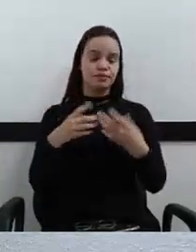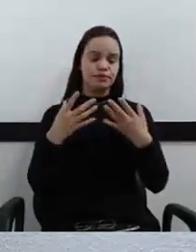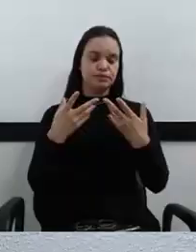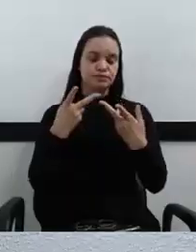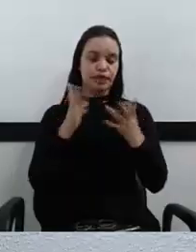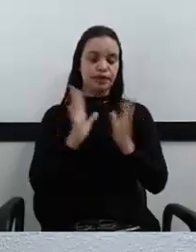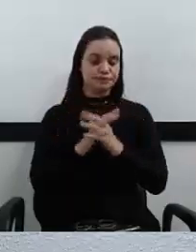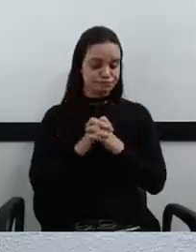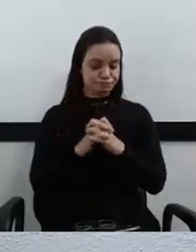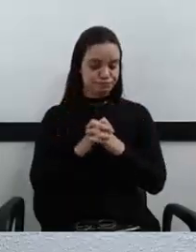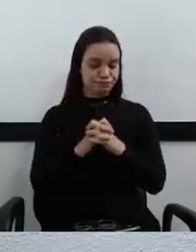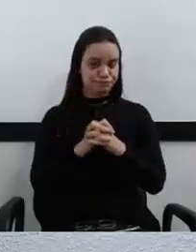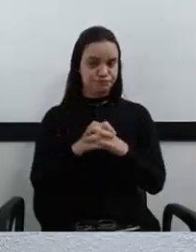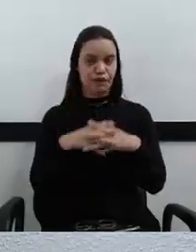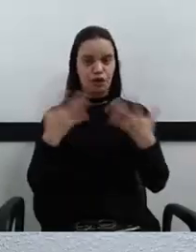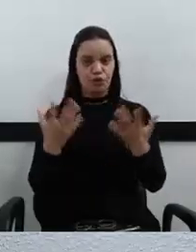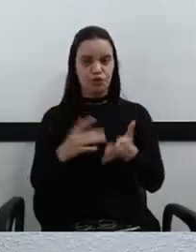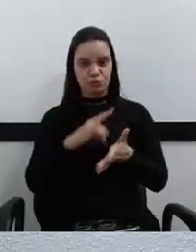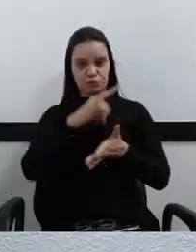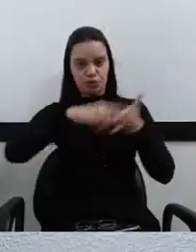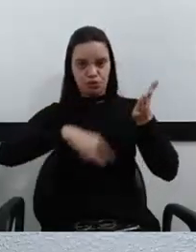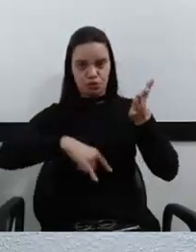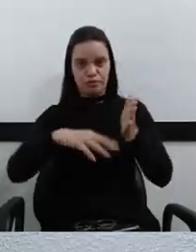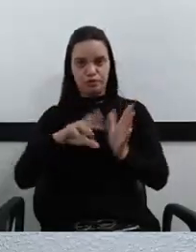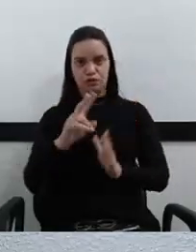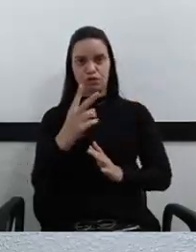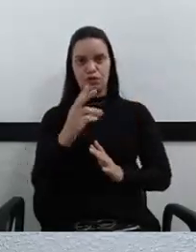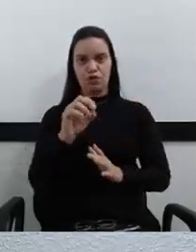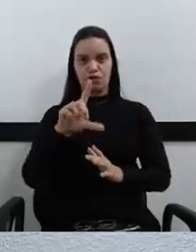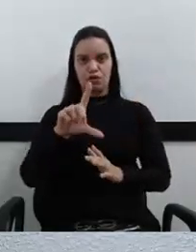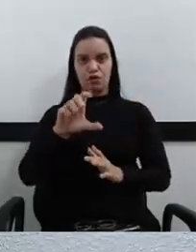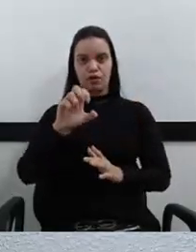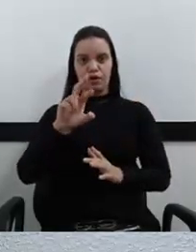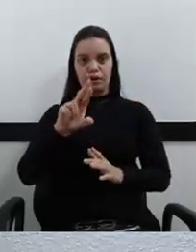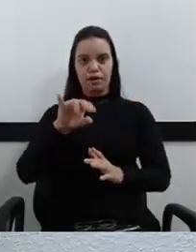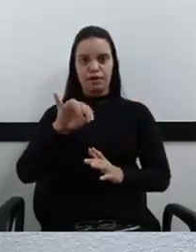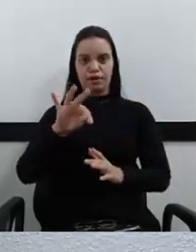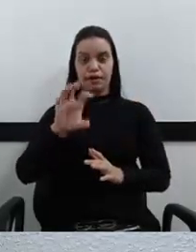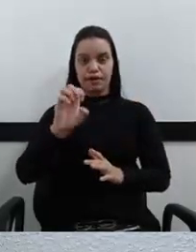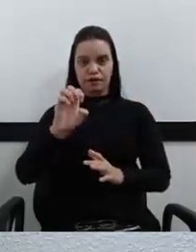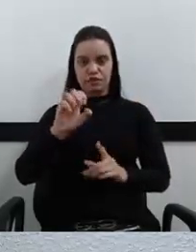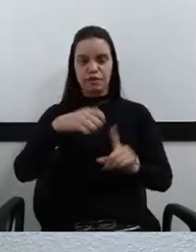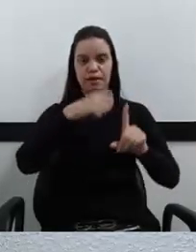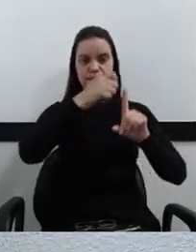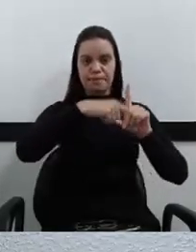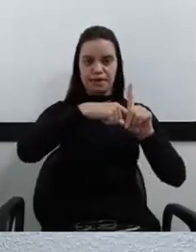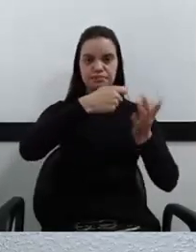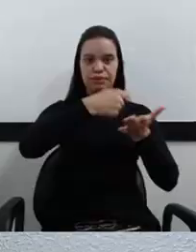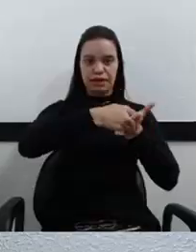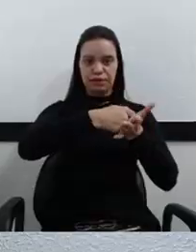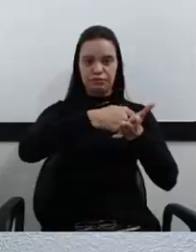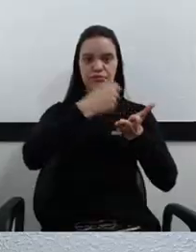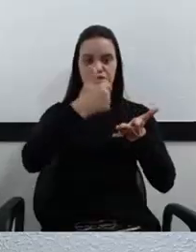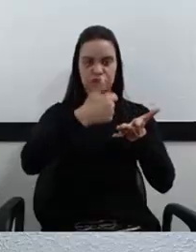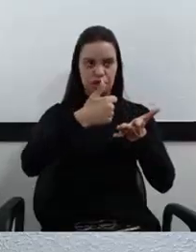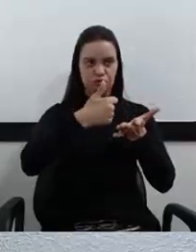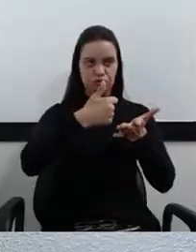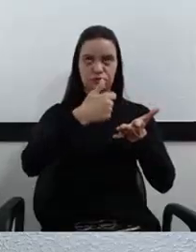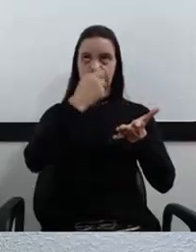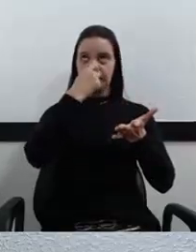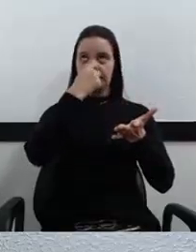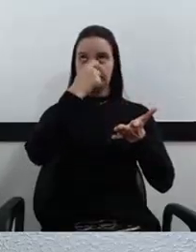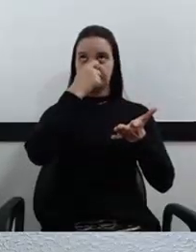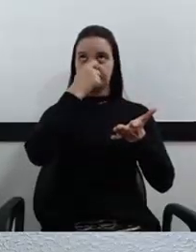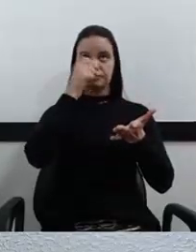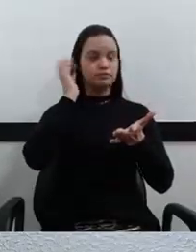lá. Quando vem no Olerite, vocês veem lá, referência, mês do pagamento, certo? Deixa eu